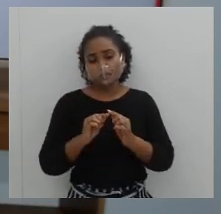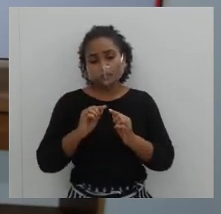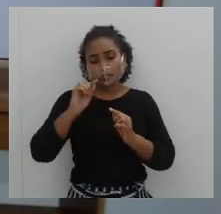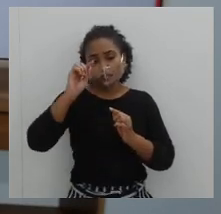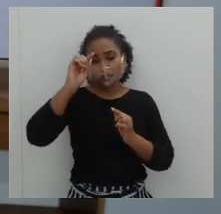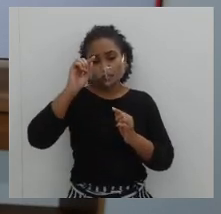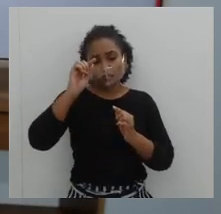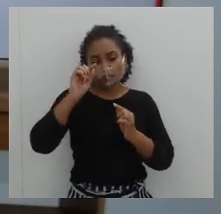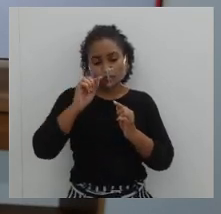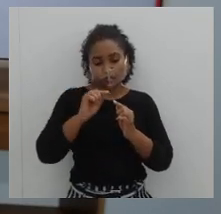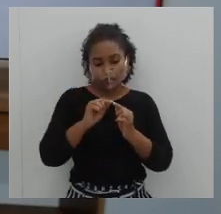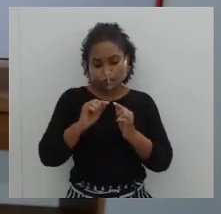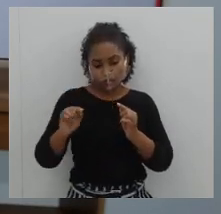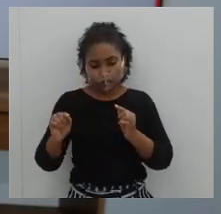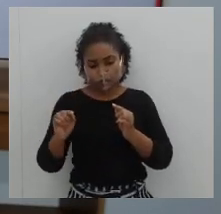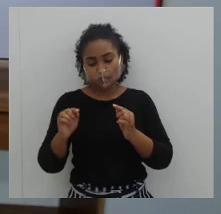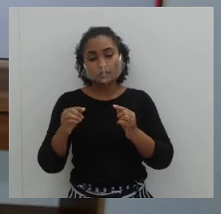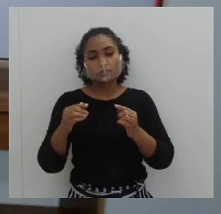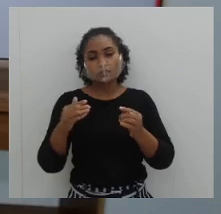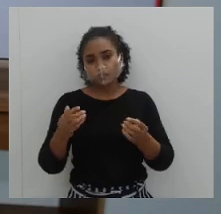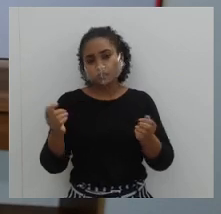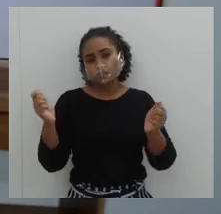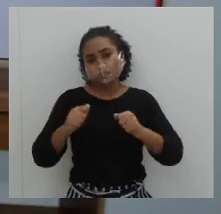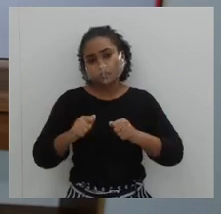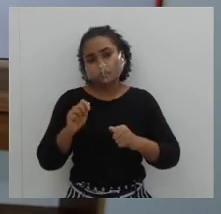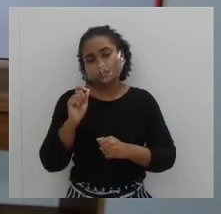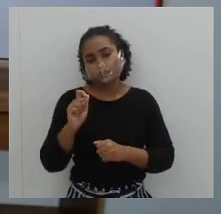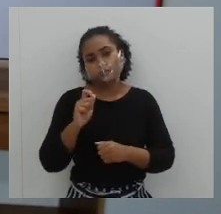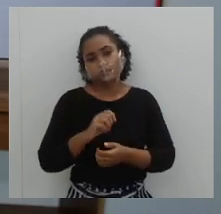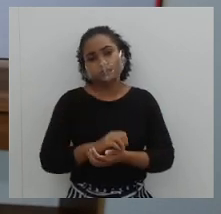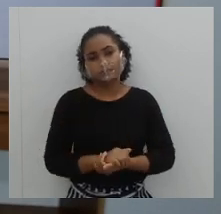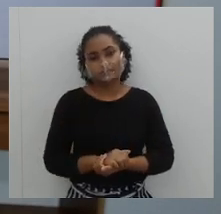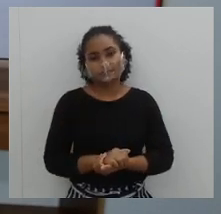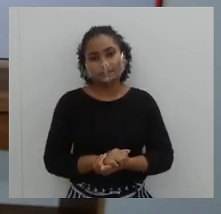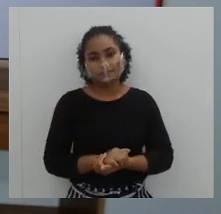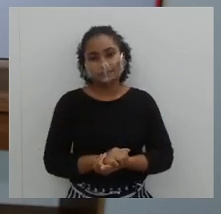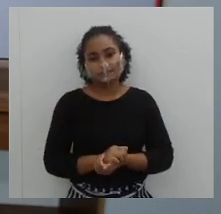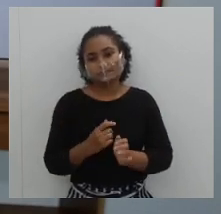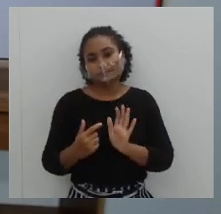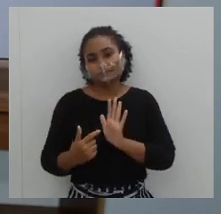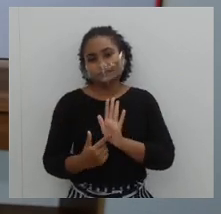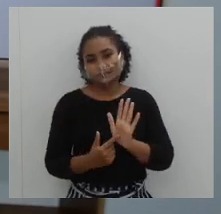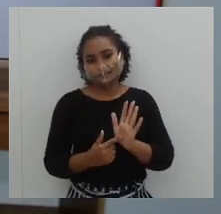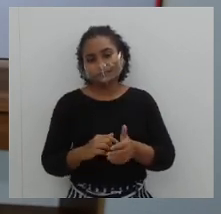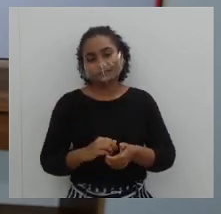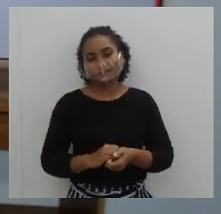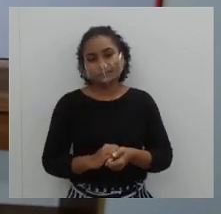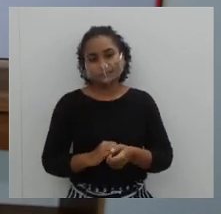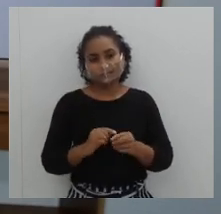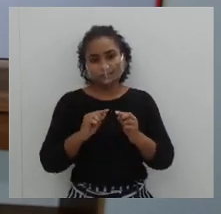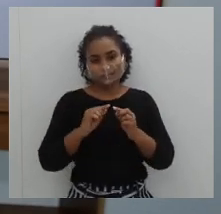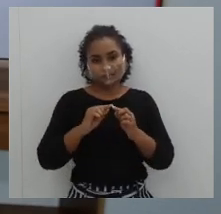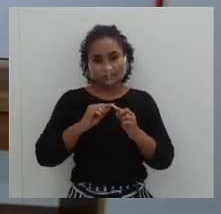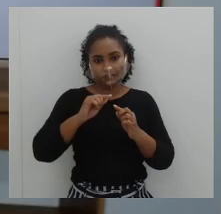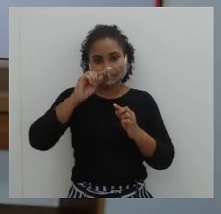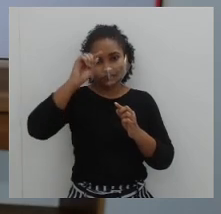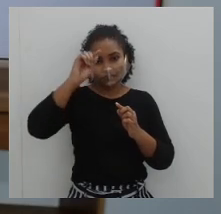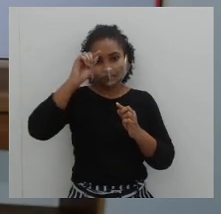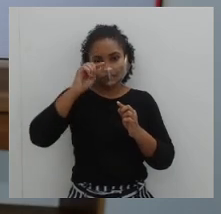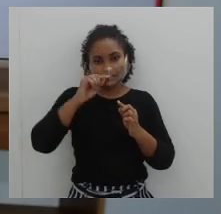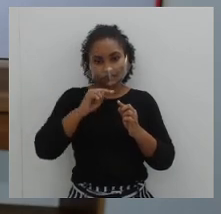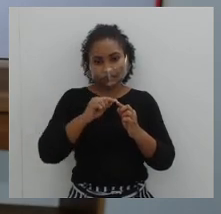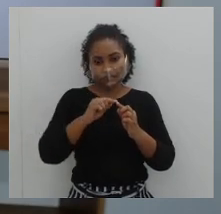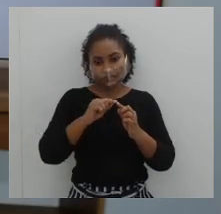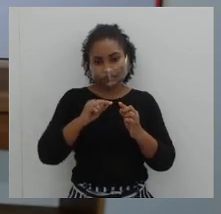e largura. Então, eu só posso destacar aqui altura e largura. Então, essa